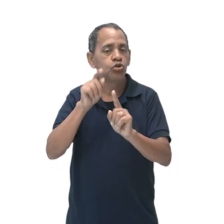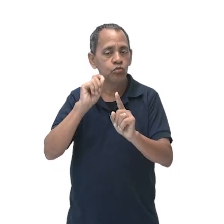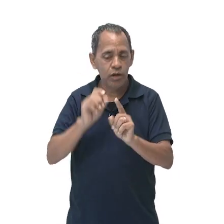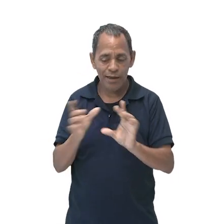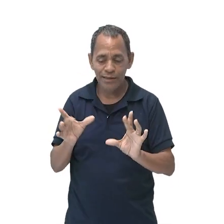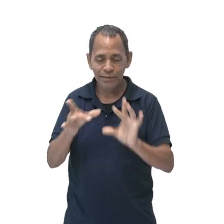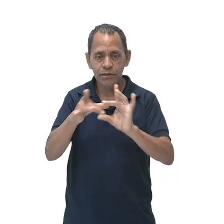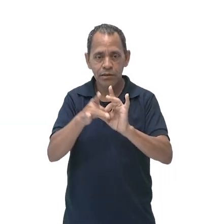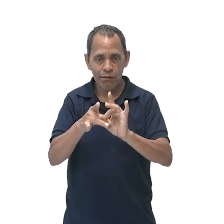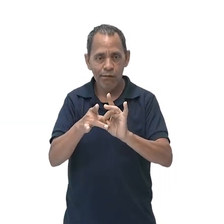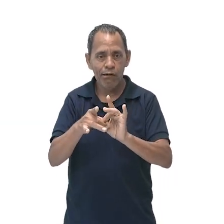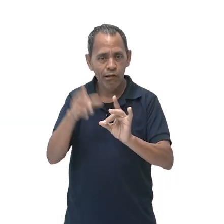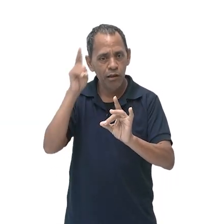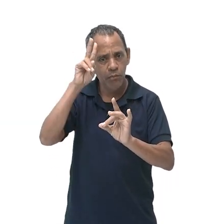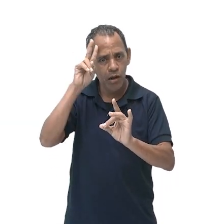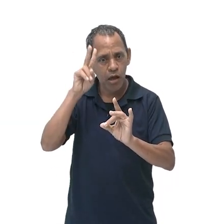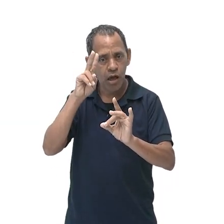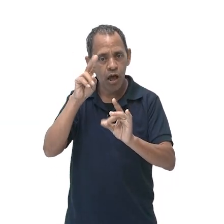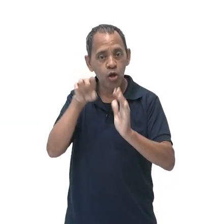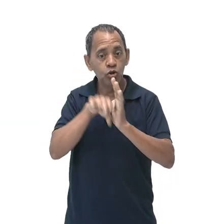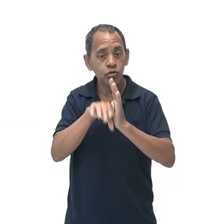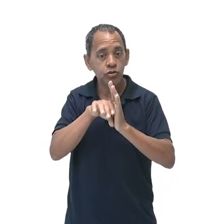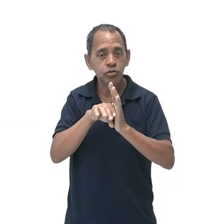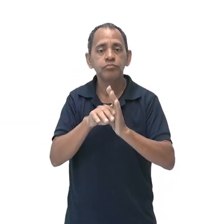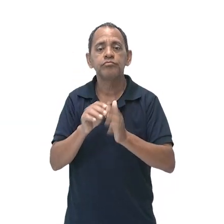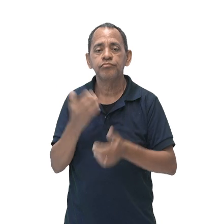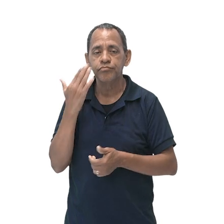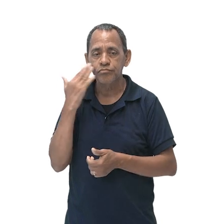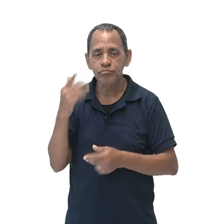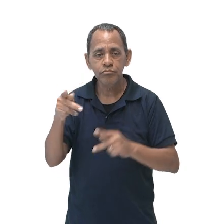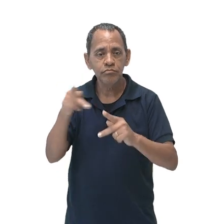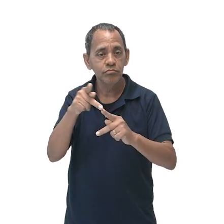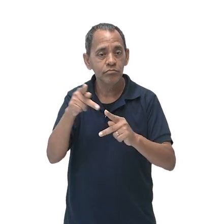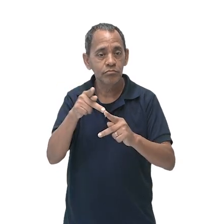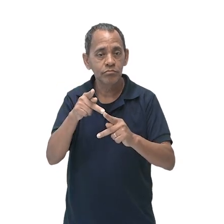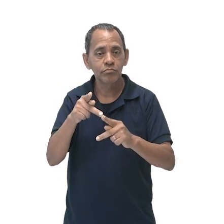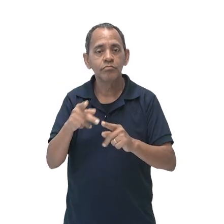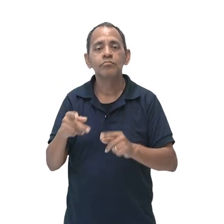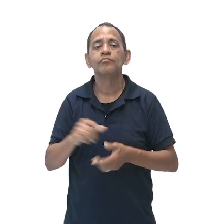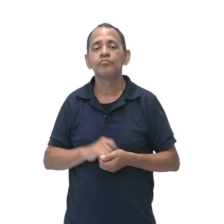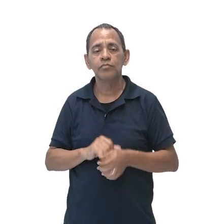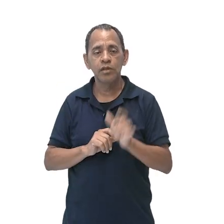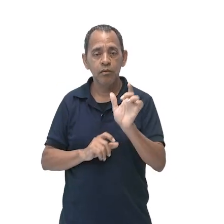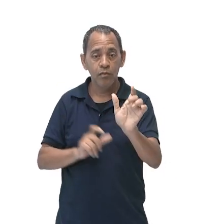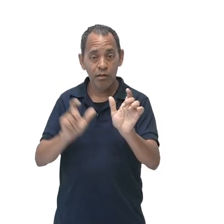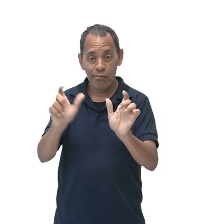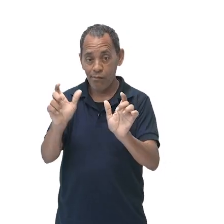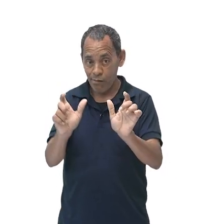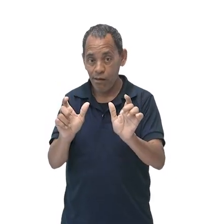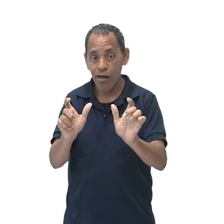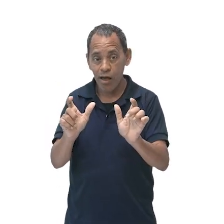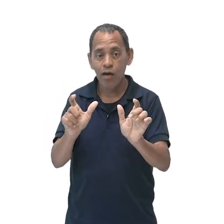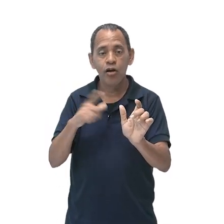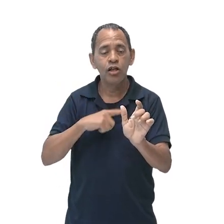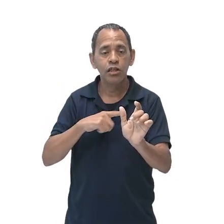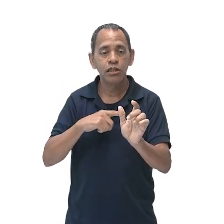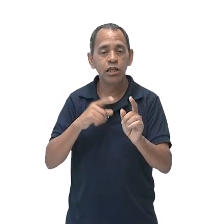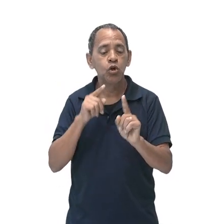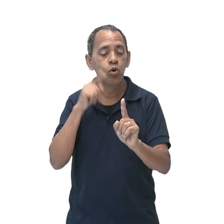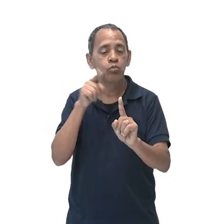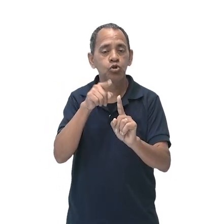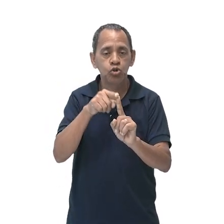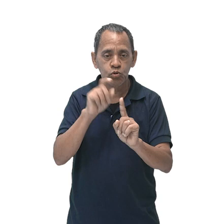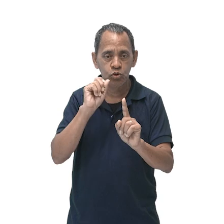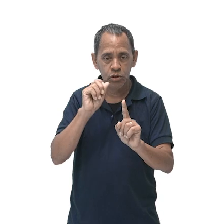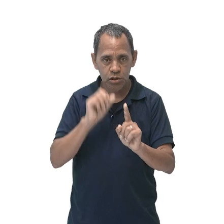de preposição, colocando aí para vocês, preposição é o termo que tem a função de conectar